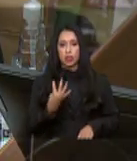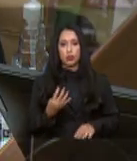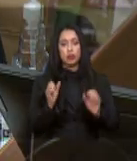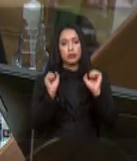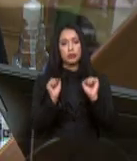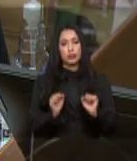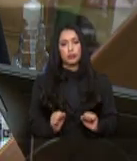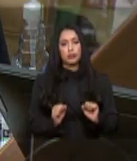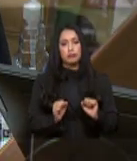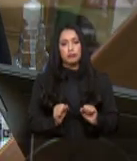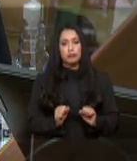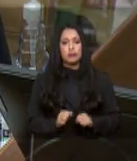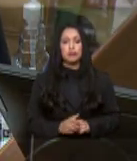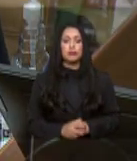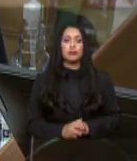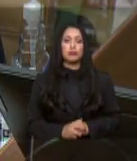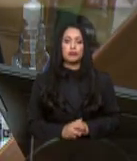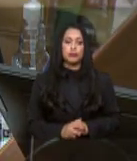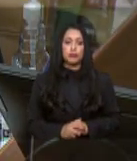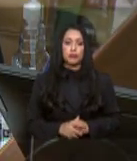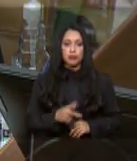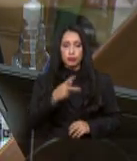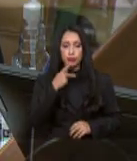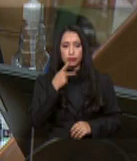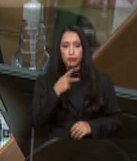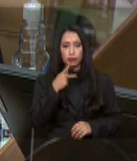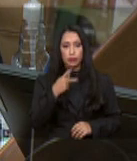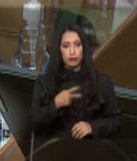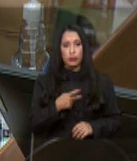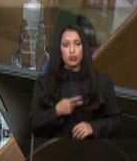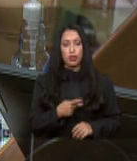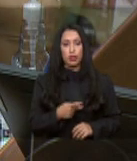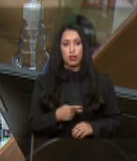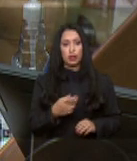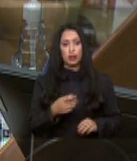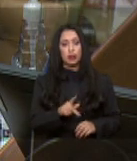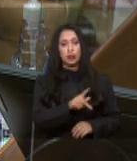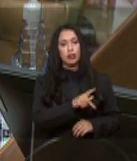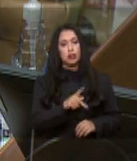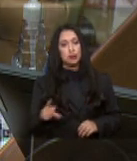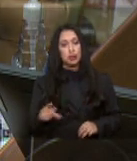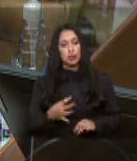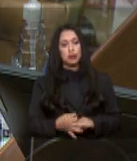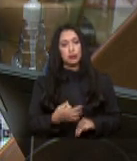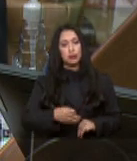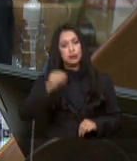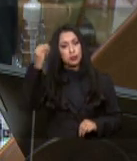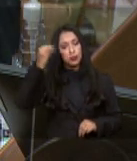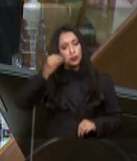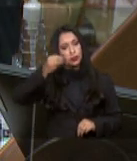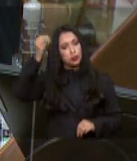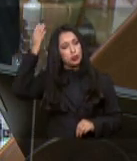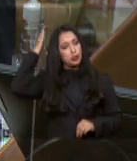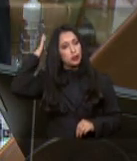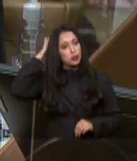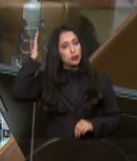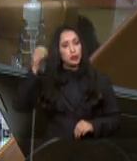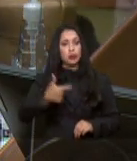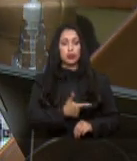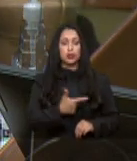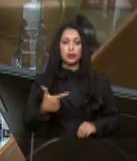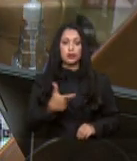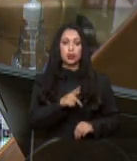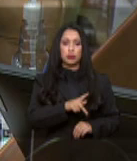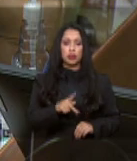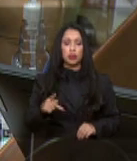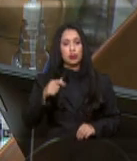palavra. Senhor presidente, ministro Luiz Fux, senhora ministra vice-presidente